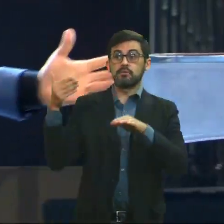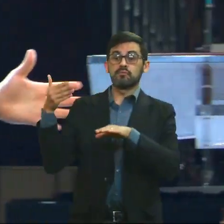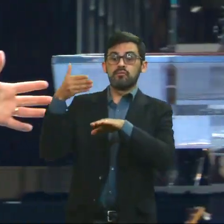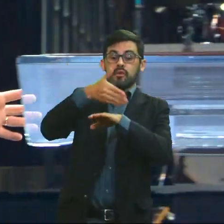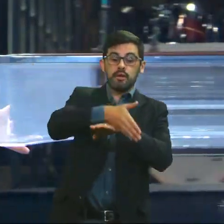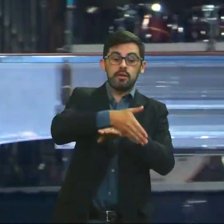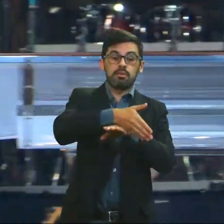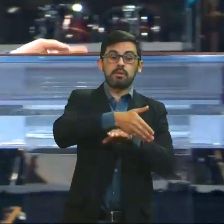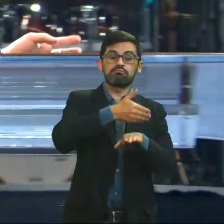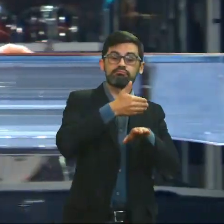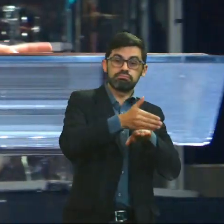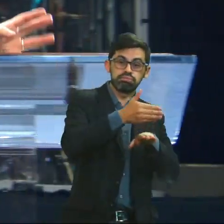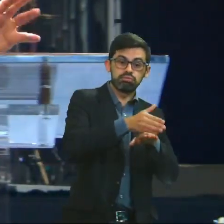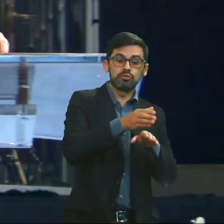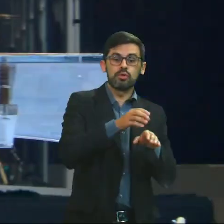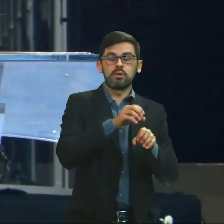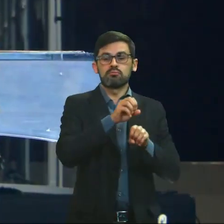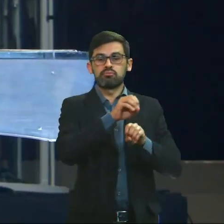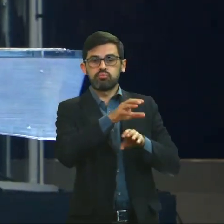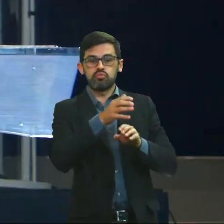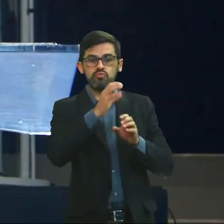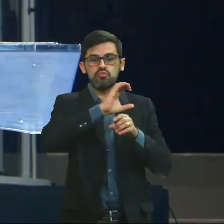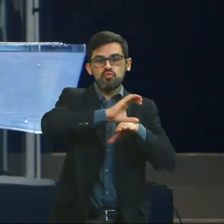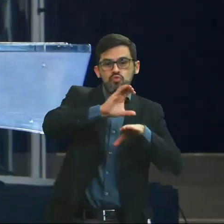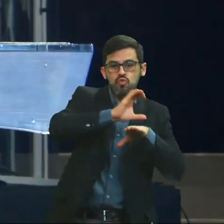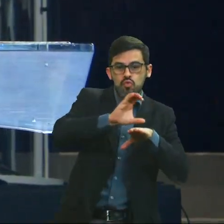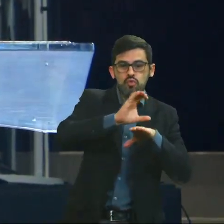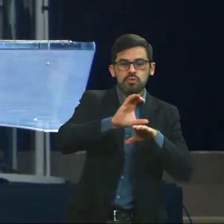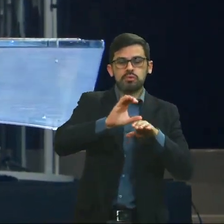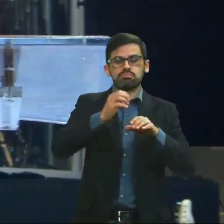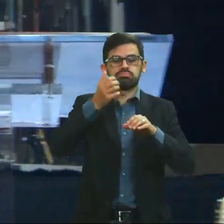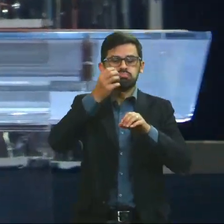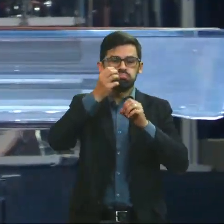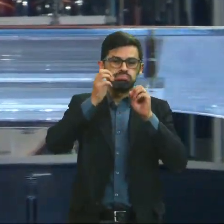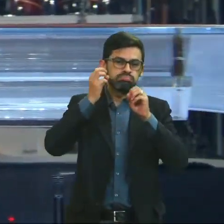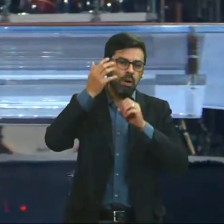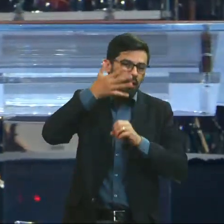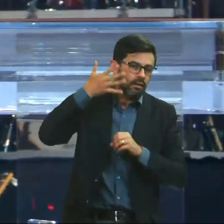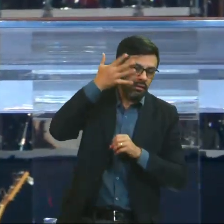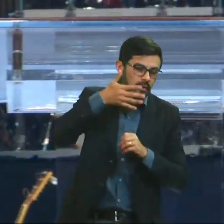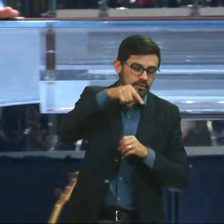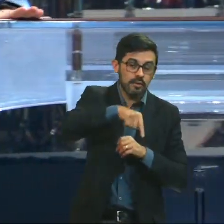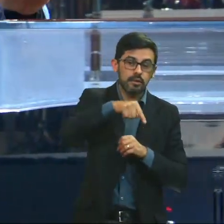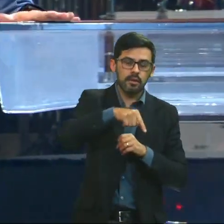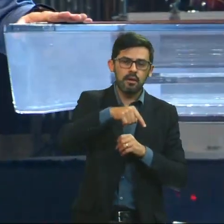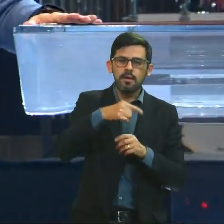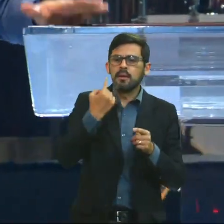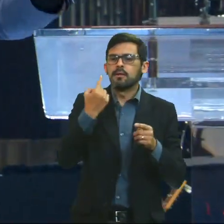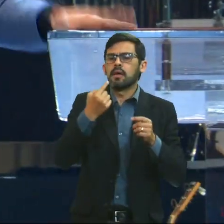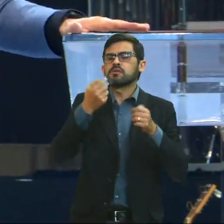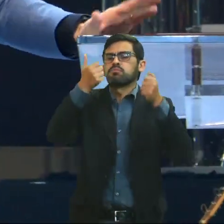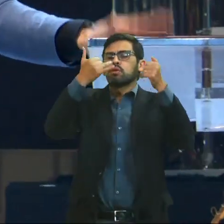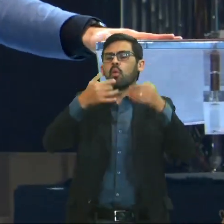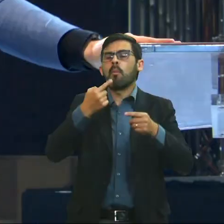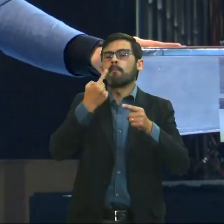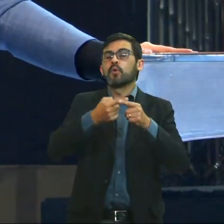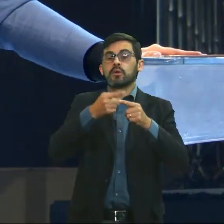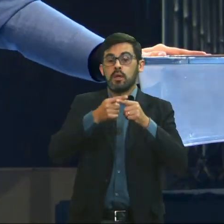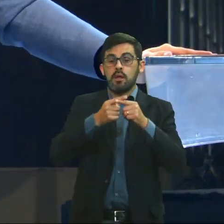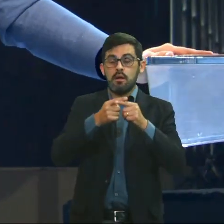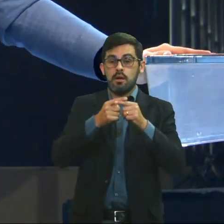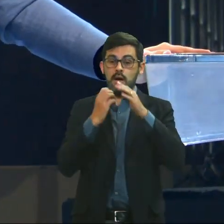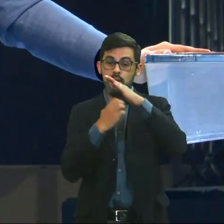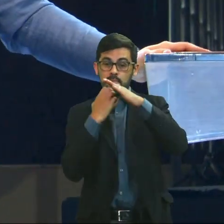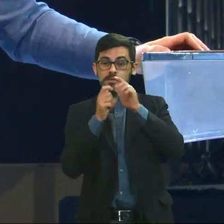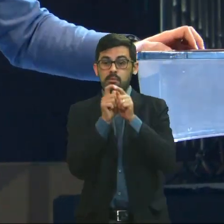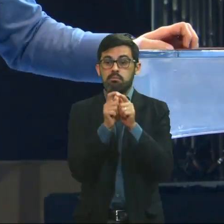treinamento. E eu achei interessante. Eles no treinamento vieram falar por que que a Chicken Filé prosperou, cresceu.